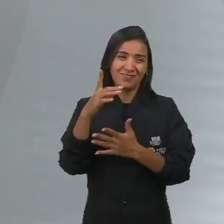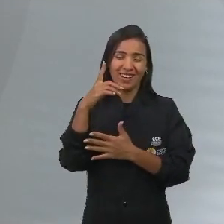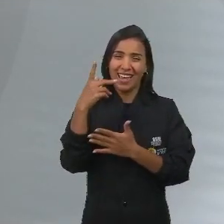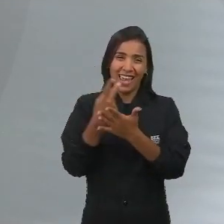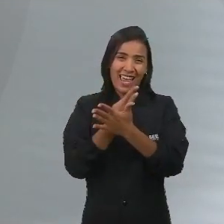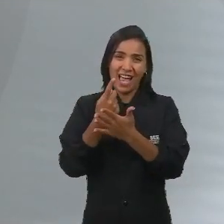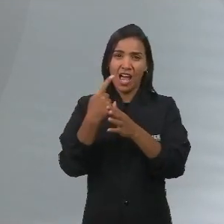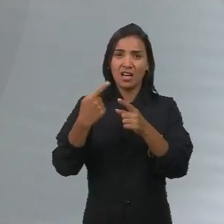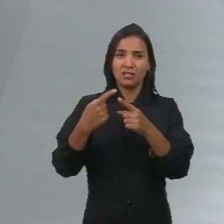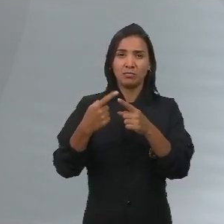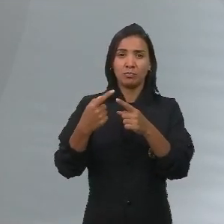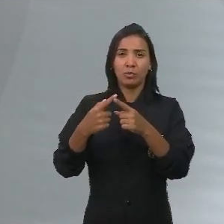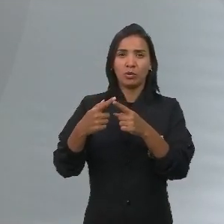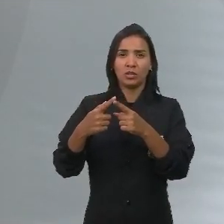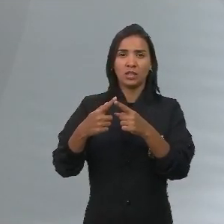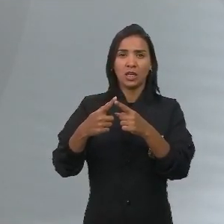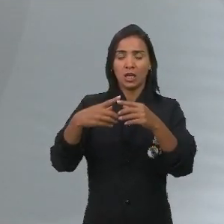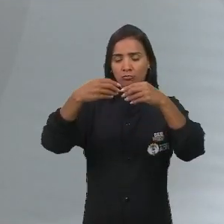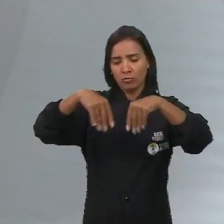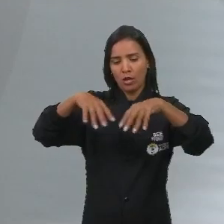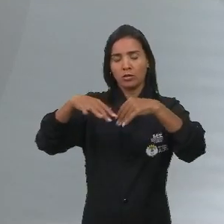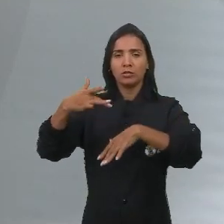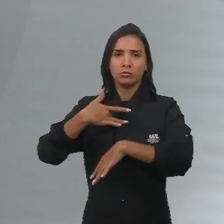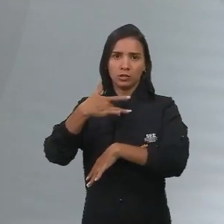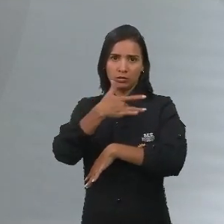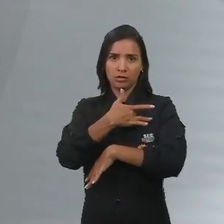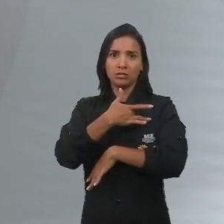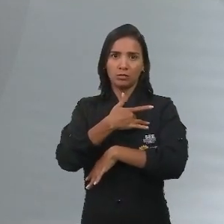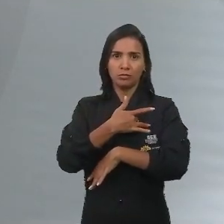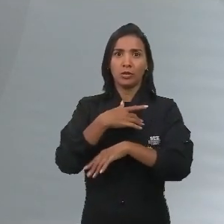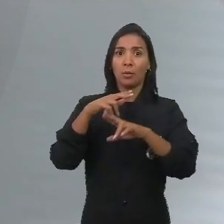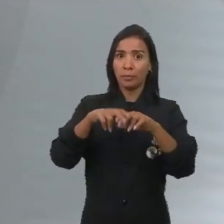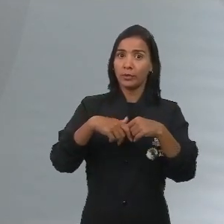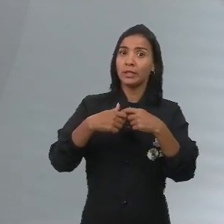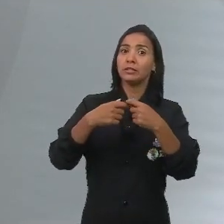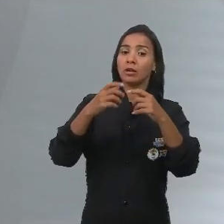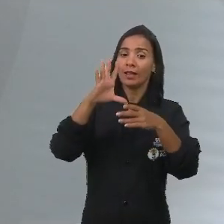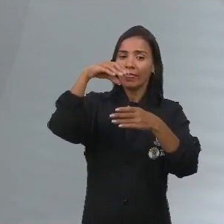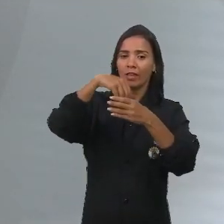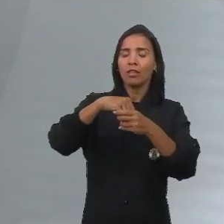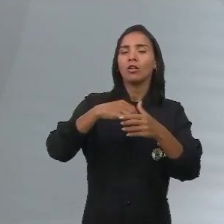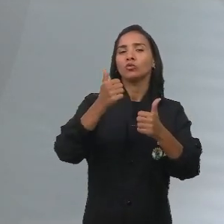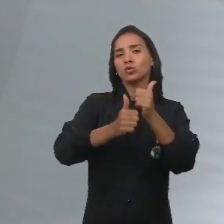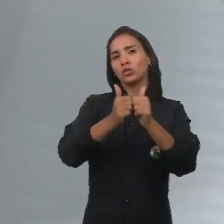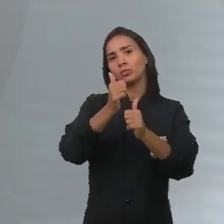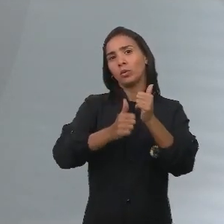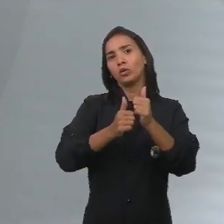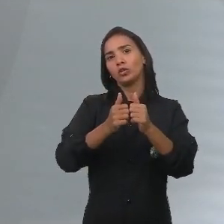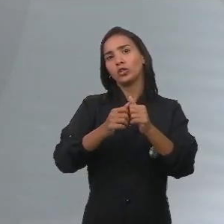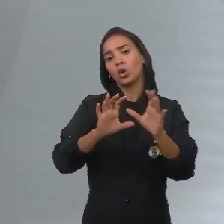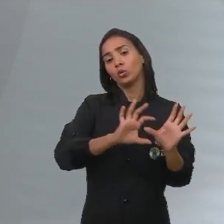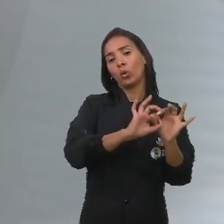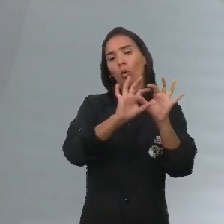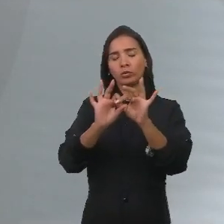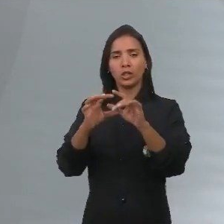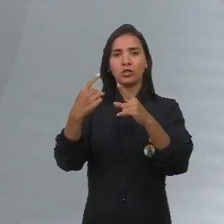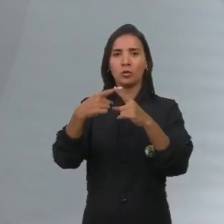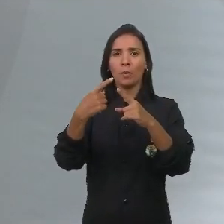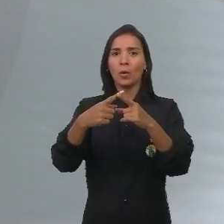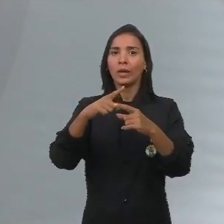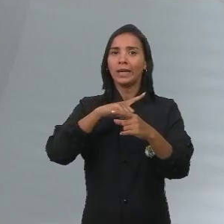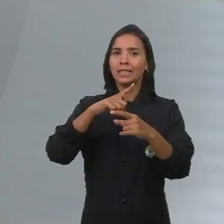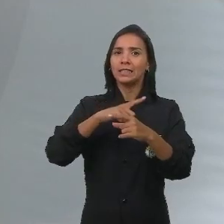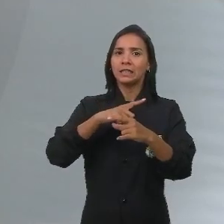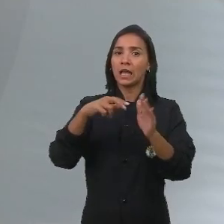que eles podem estar dentro do contexto escolar quando eu falo do dopping né do contexto esportivo desculpa quando a gente fala de